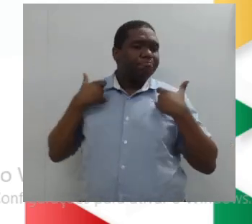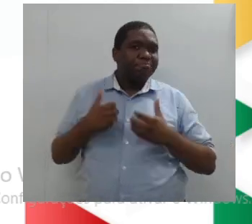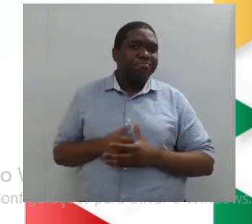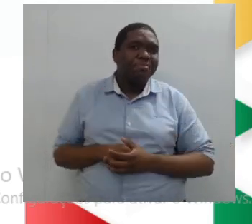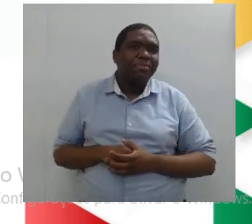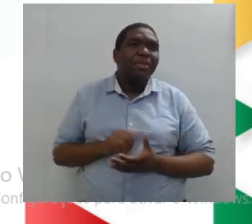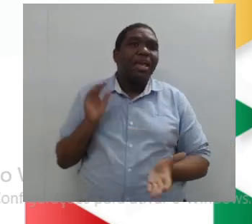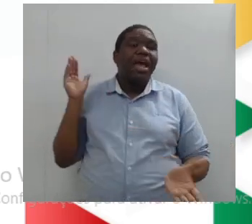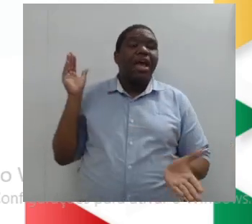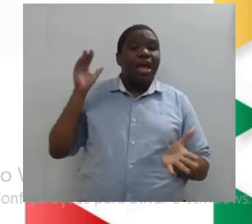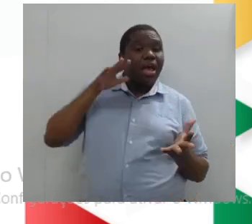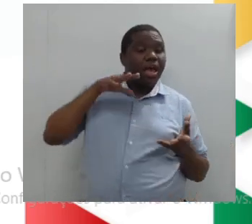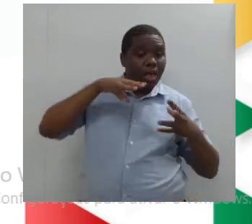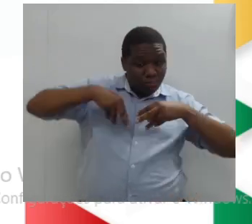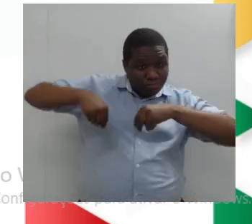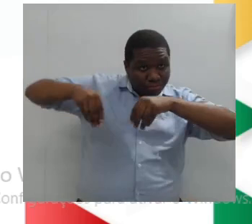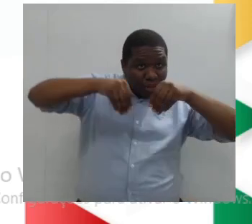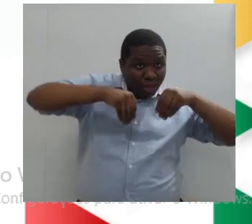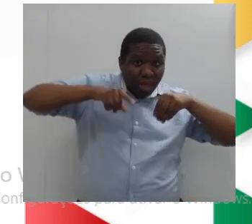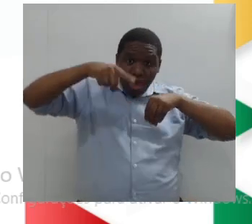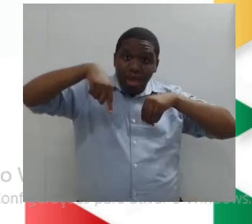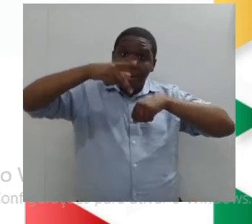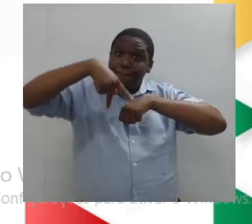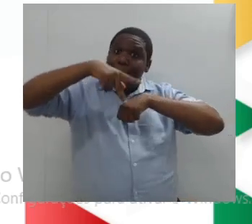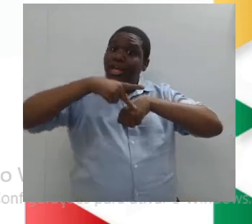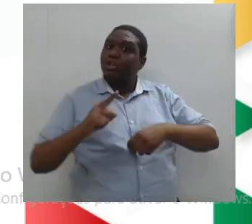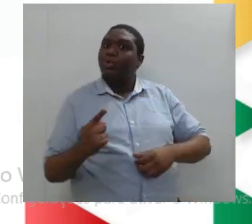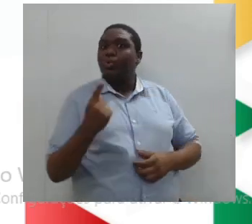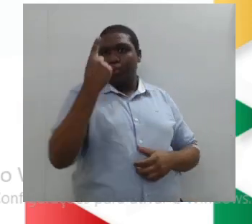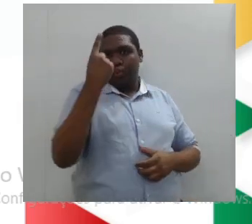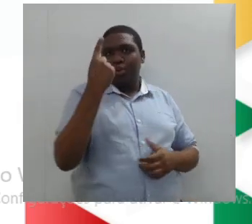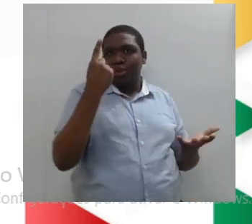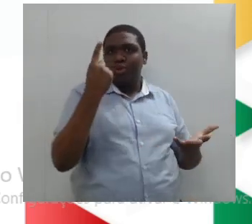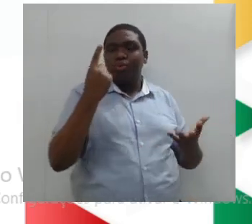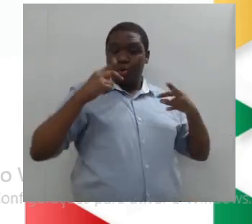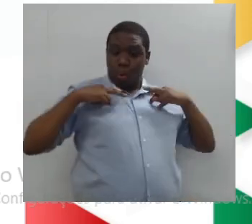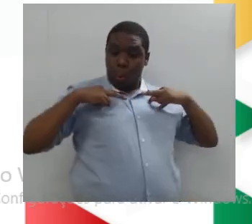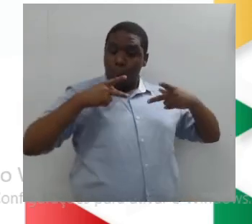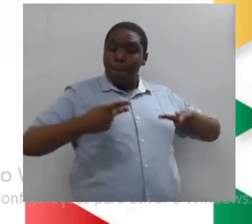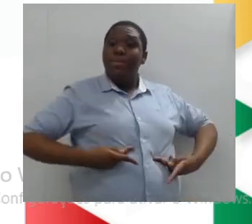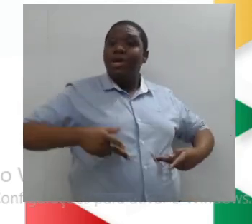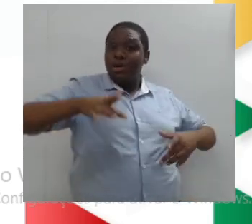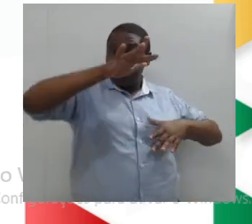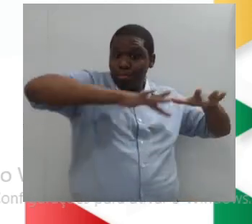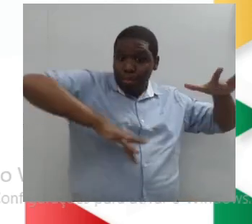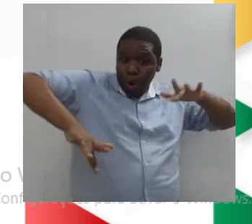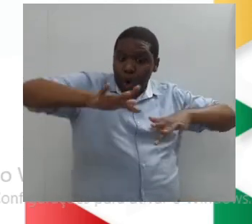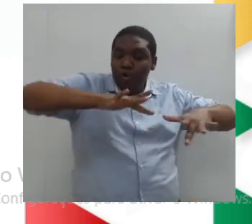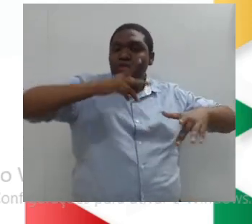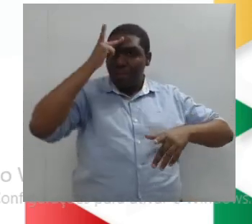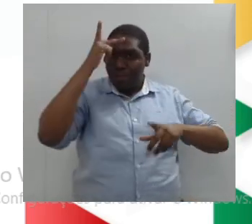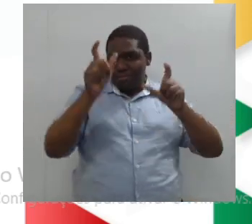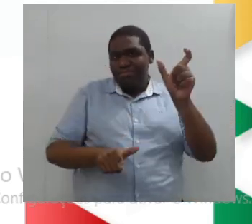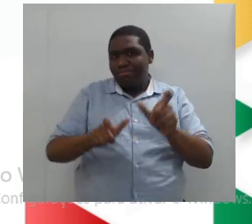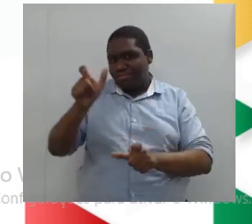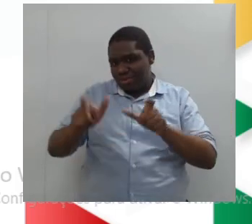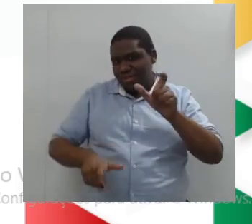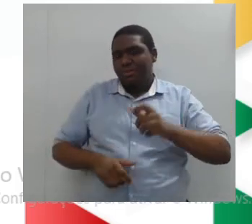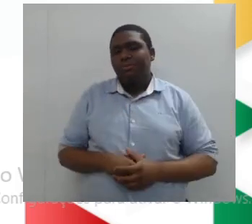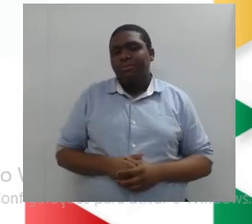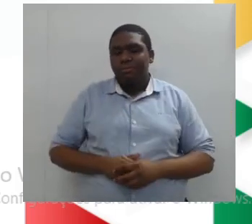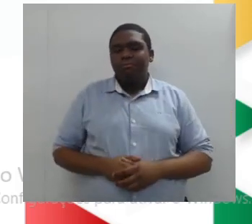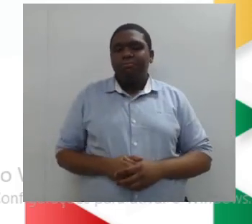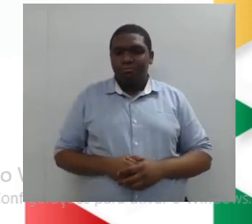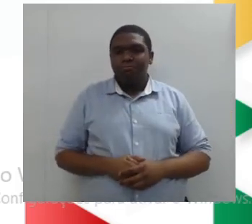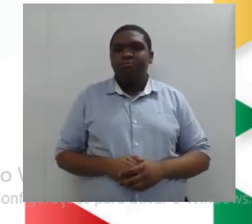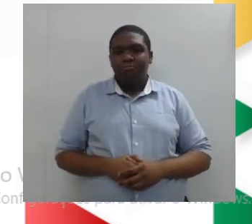A Terra é um só país e o gênero humano, seus cidadãos. Baha'u'lláh.